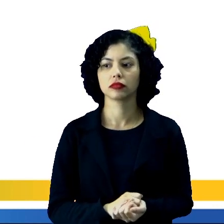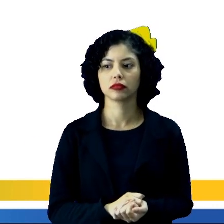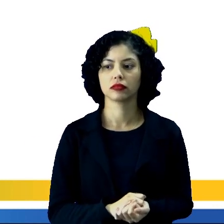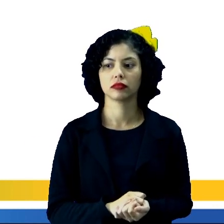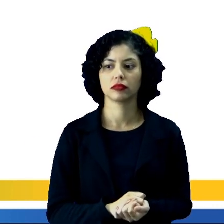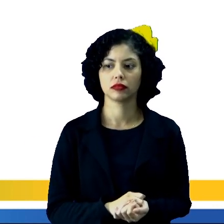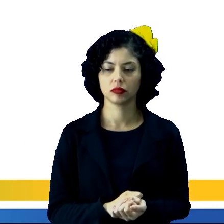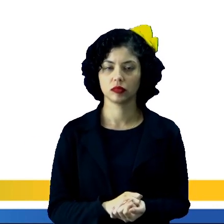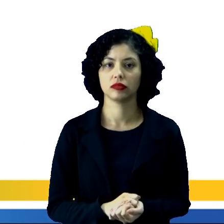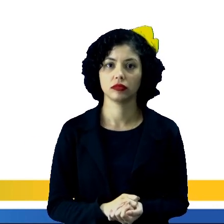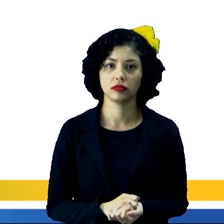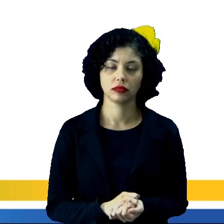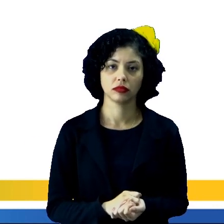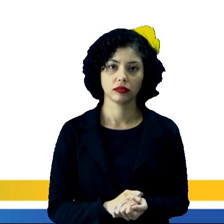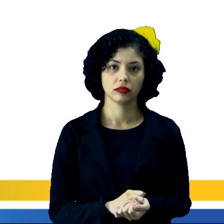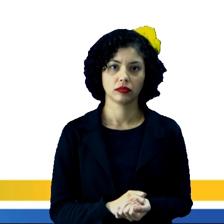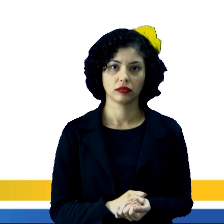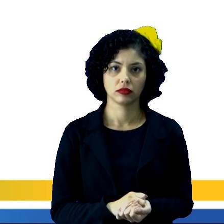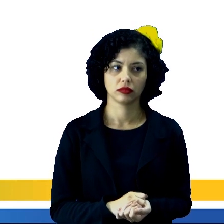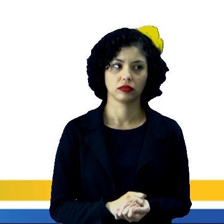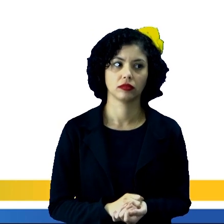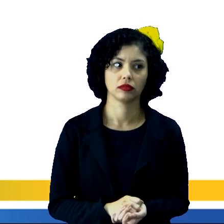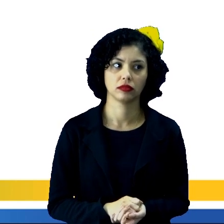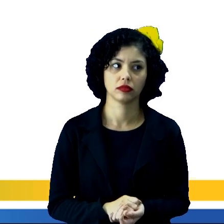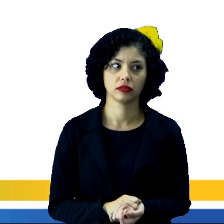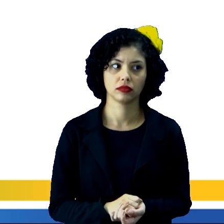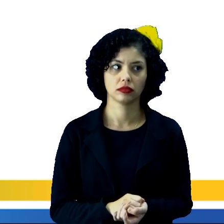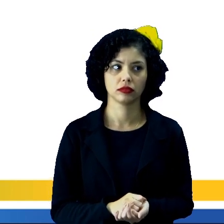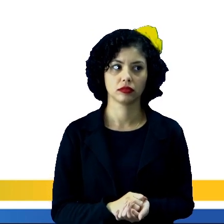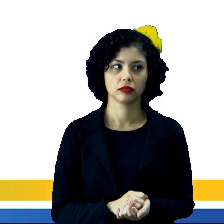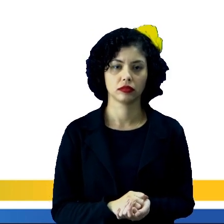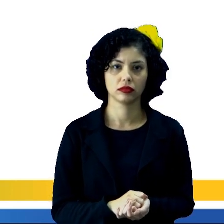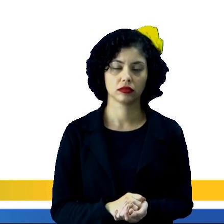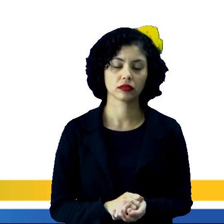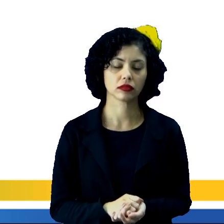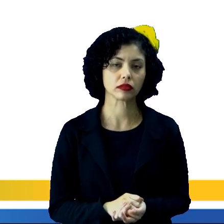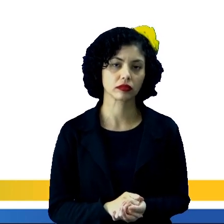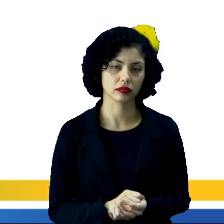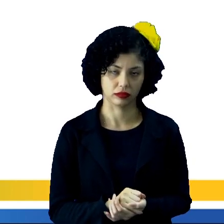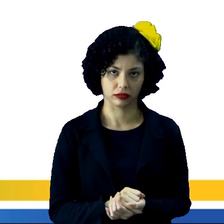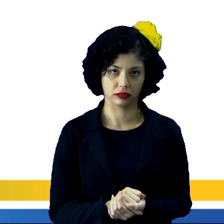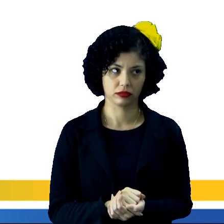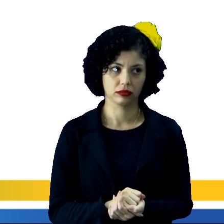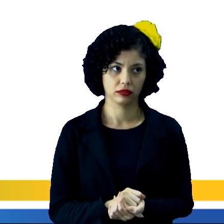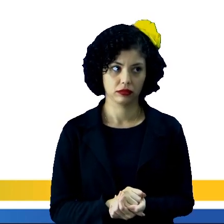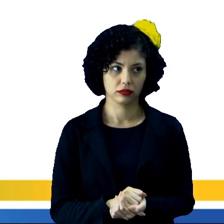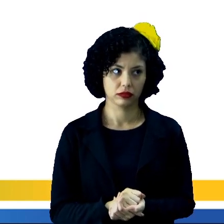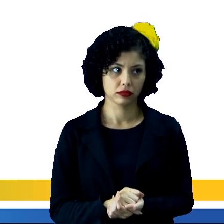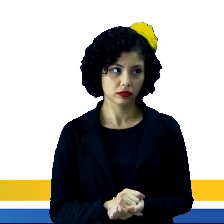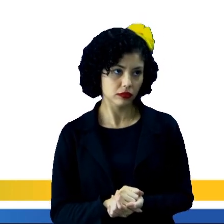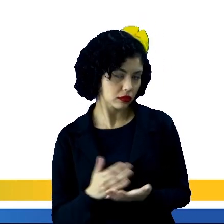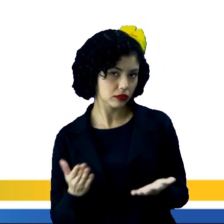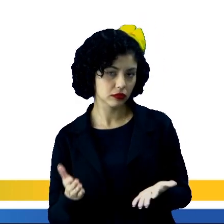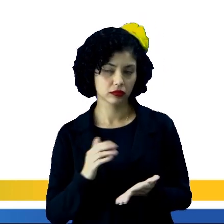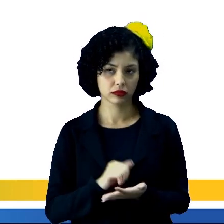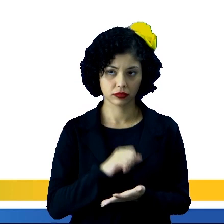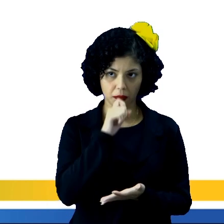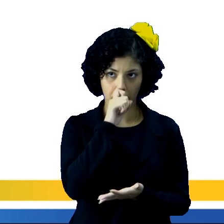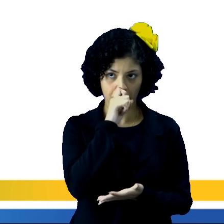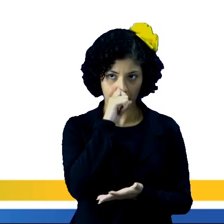don't realize they are dependent on tobacco until they try to quit.